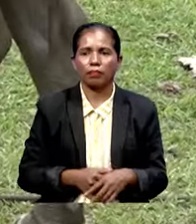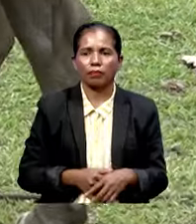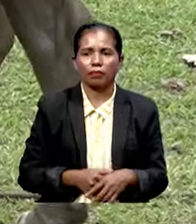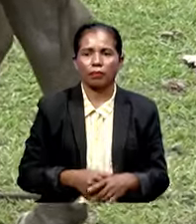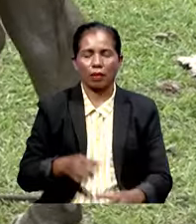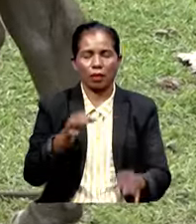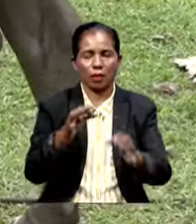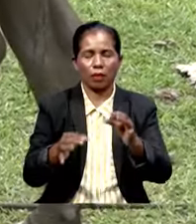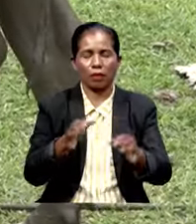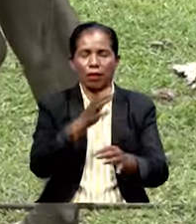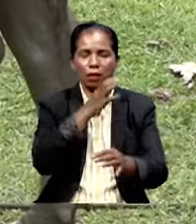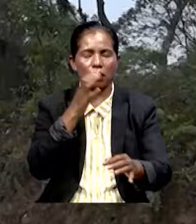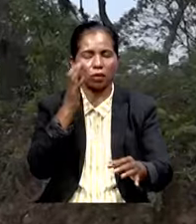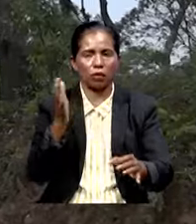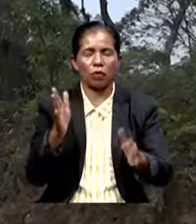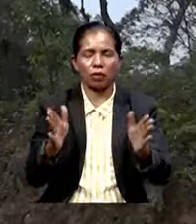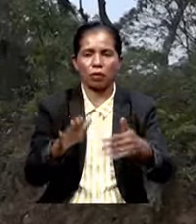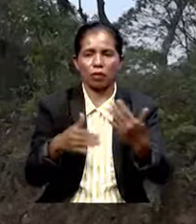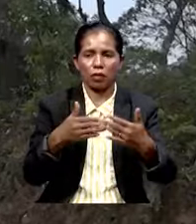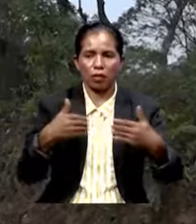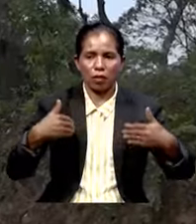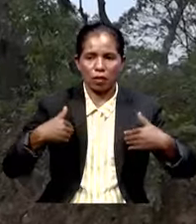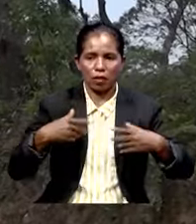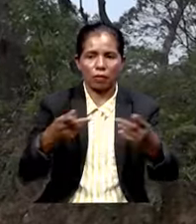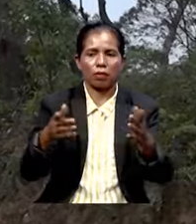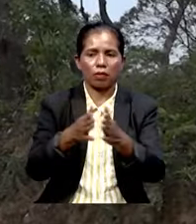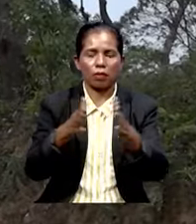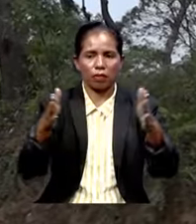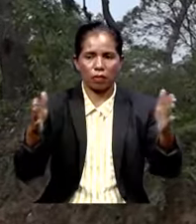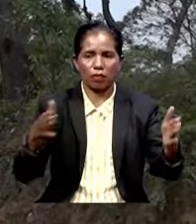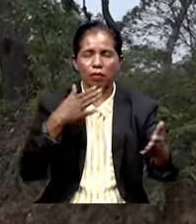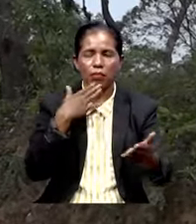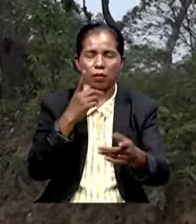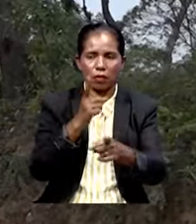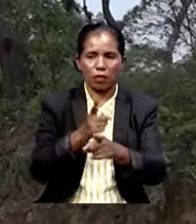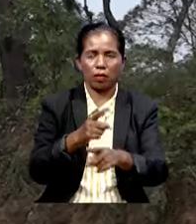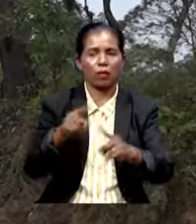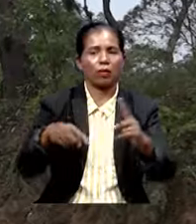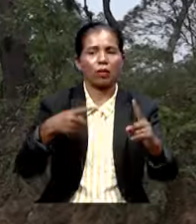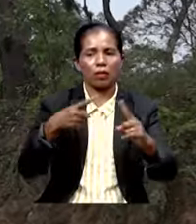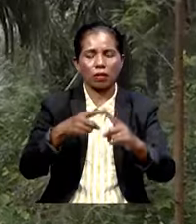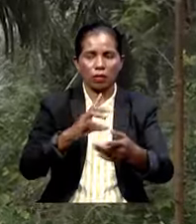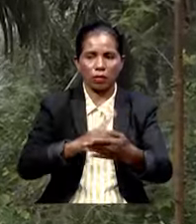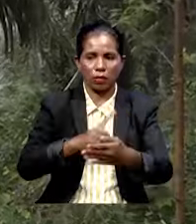Maski agricultor sirene iha rai nebe lua no produtivo tebes, ba inhira